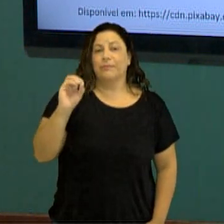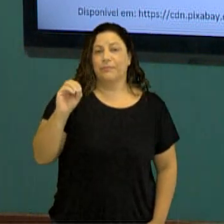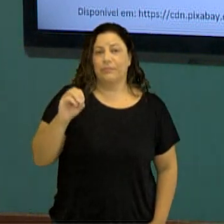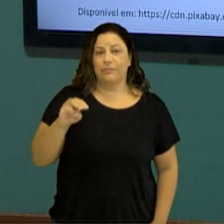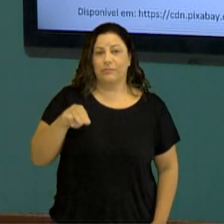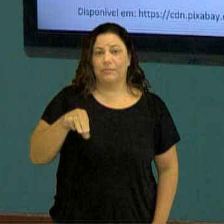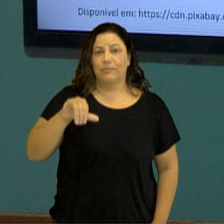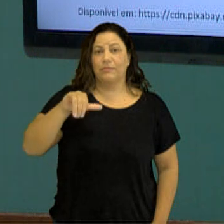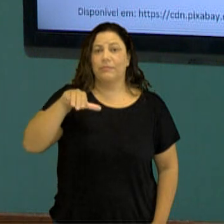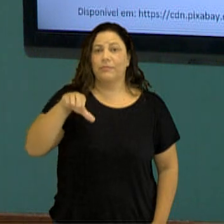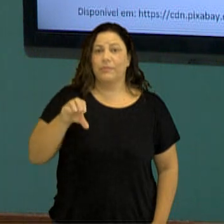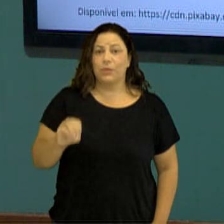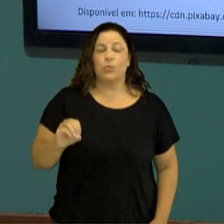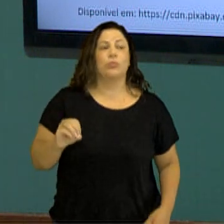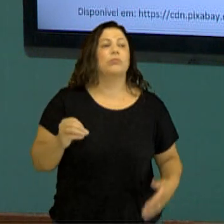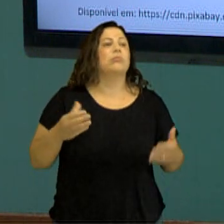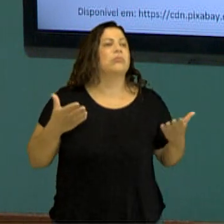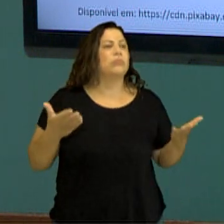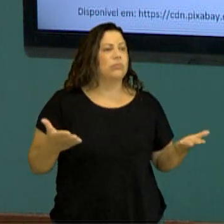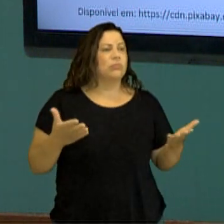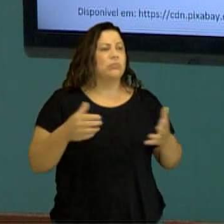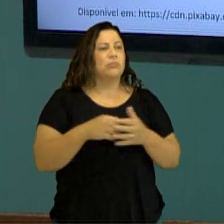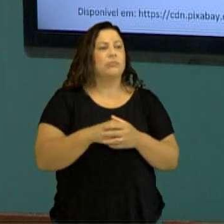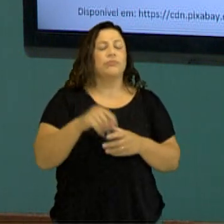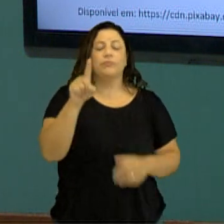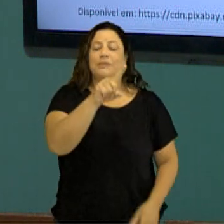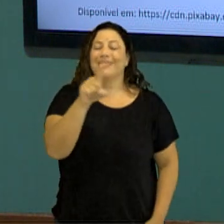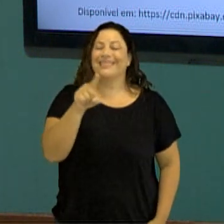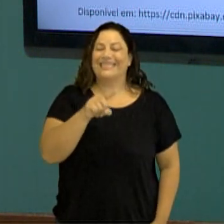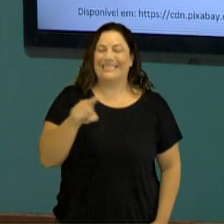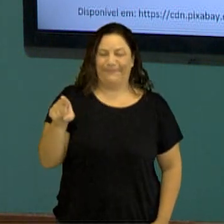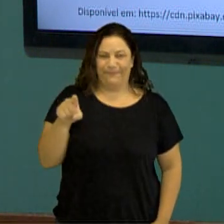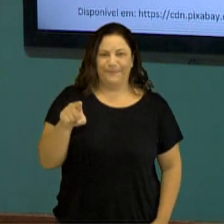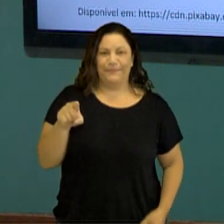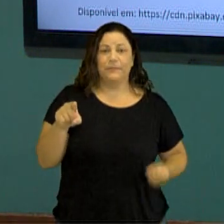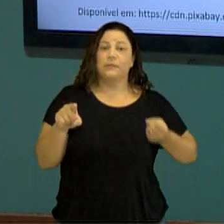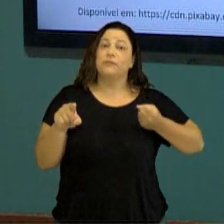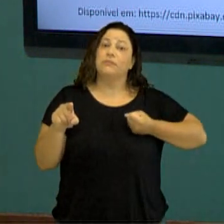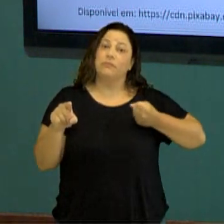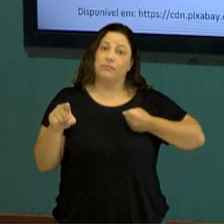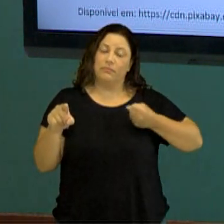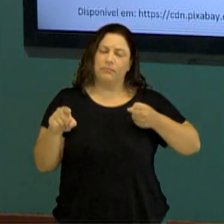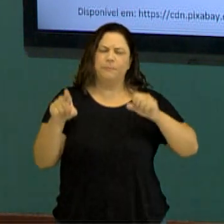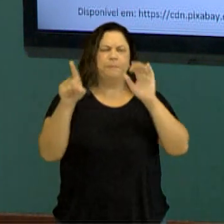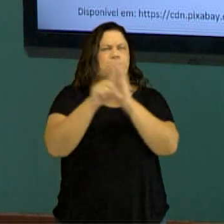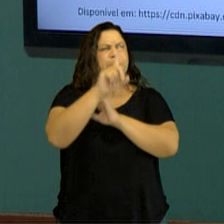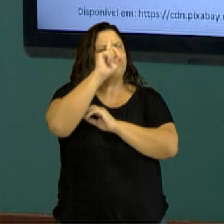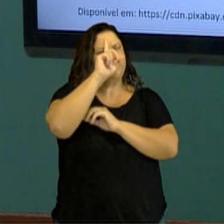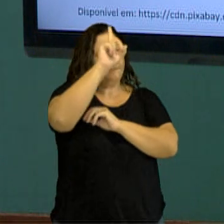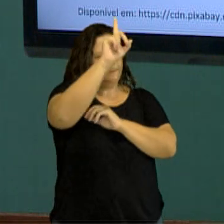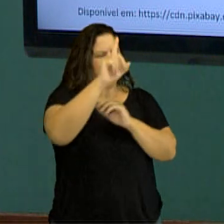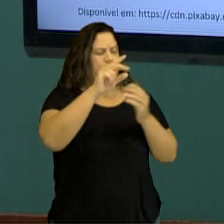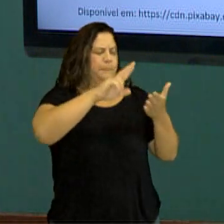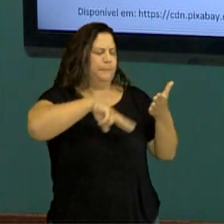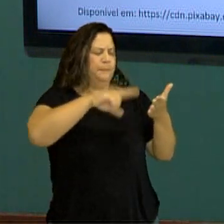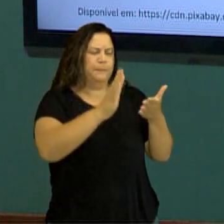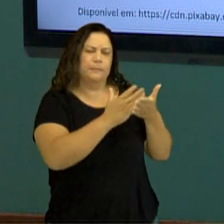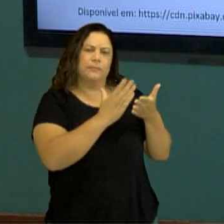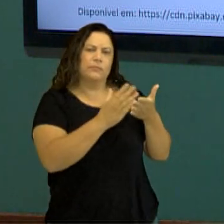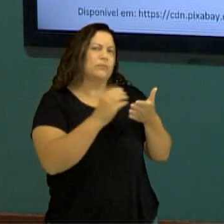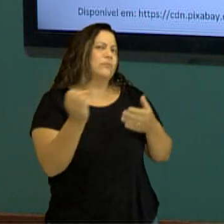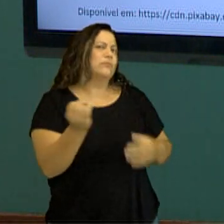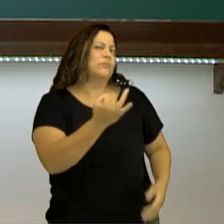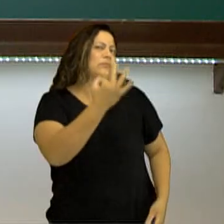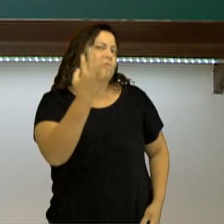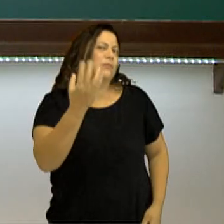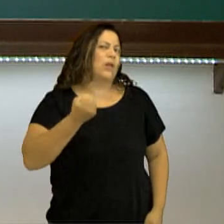que o número atômico, olha aqui, ó, ele é representado pela letra Z. Se um dia eu perguntar assim, ou vocês verem no livro, qual é o número